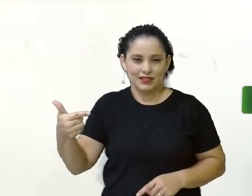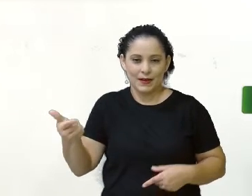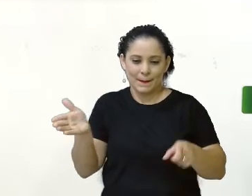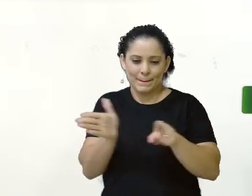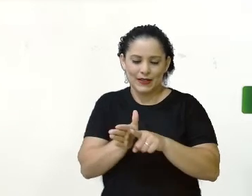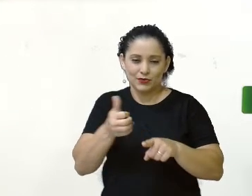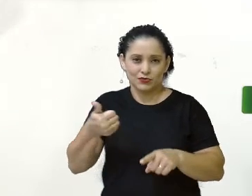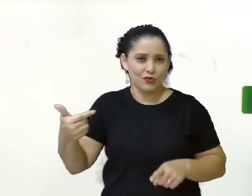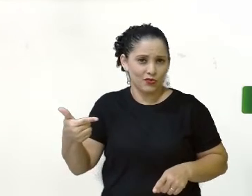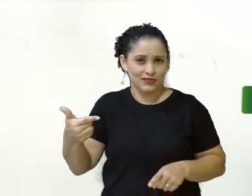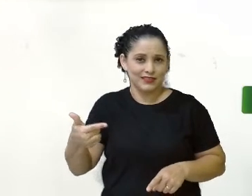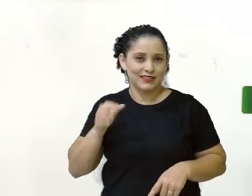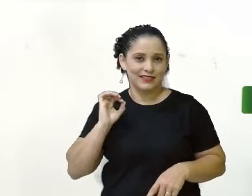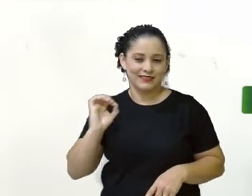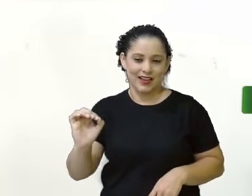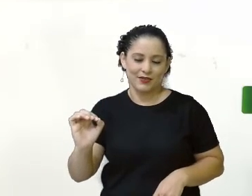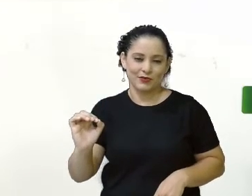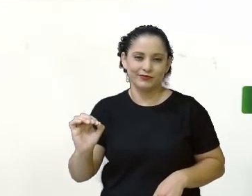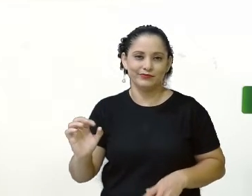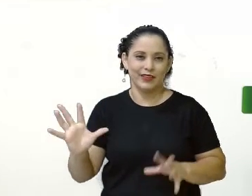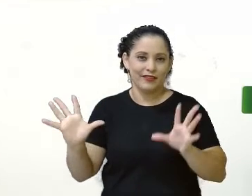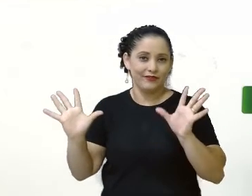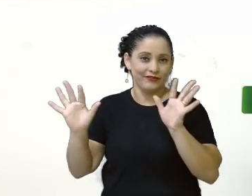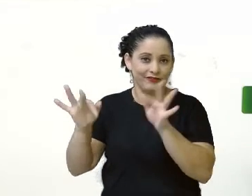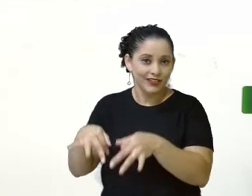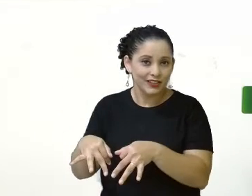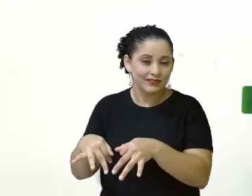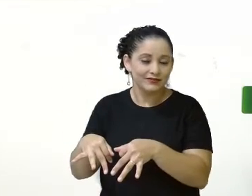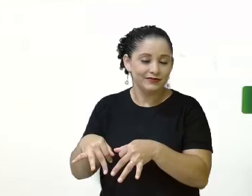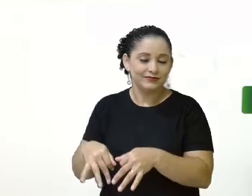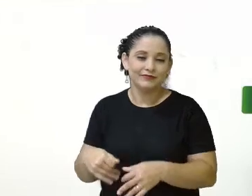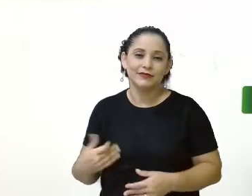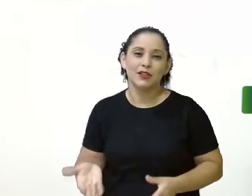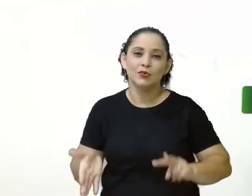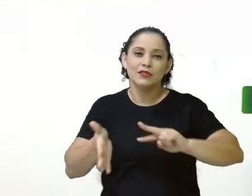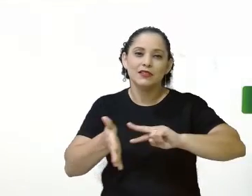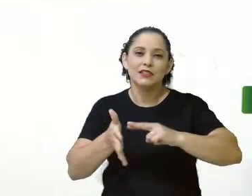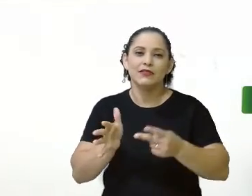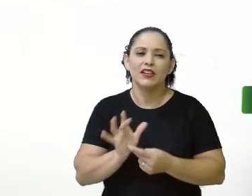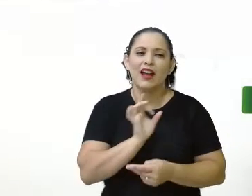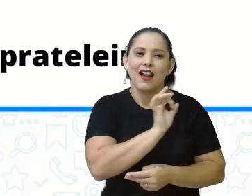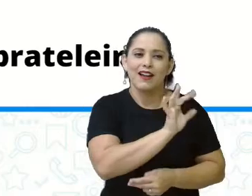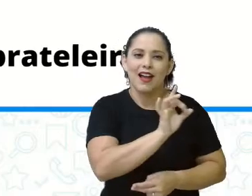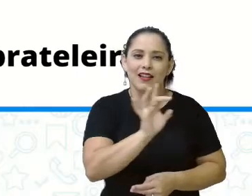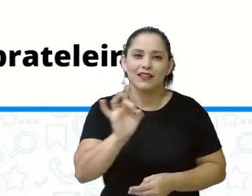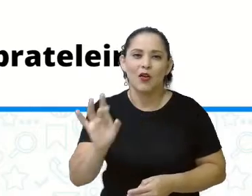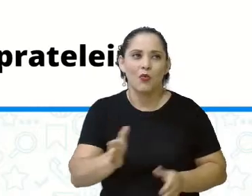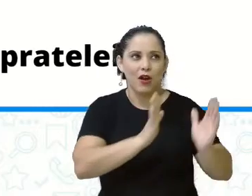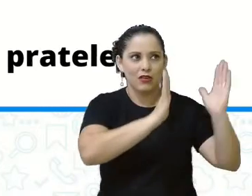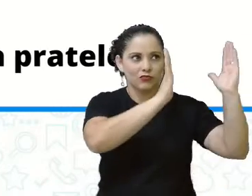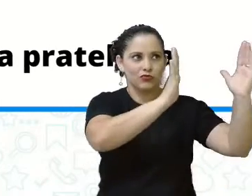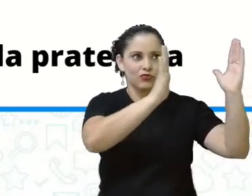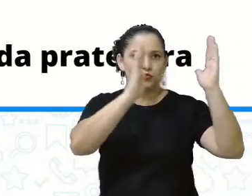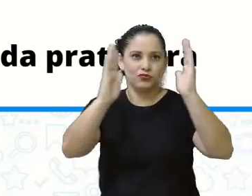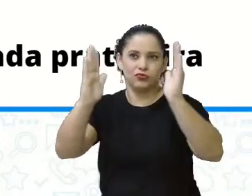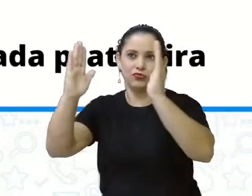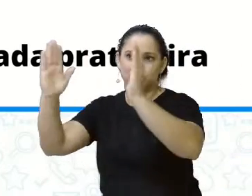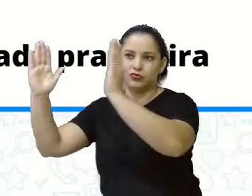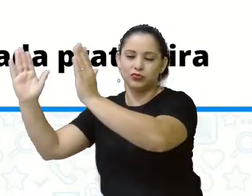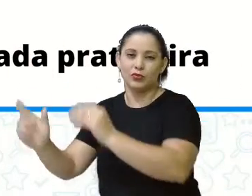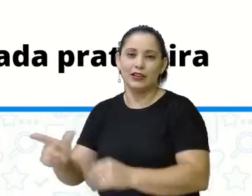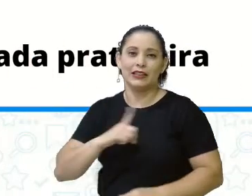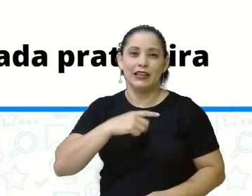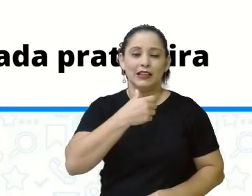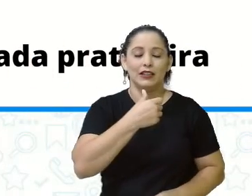12, 0. Então, eu posso dizer que em cada prateleira eu terei